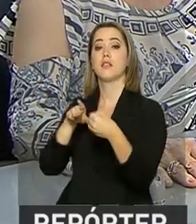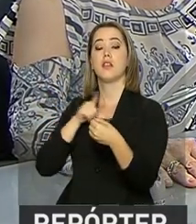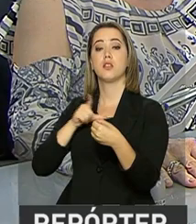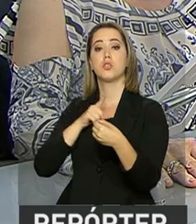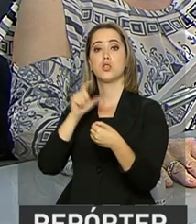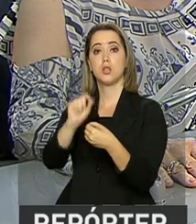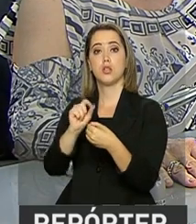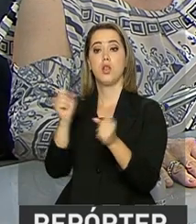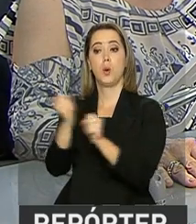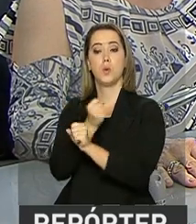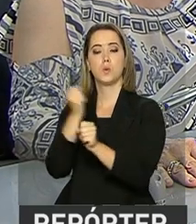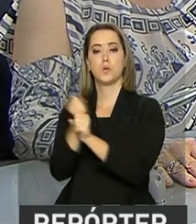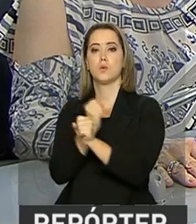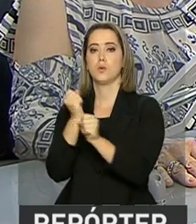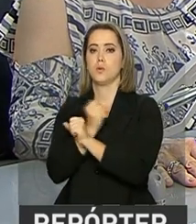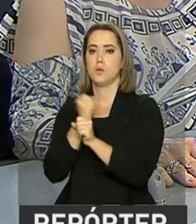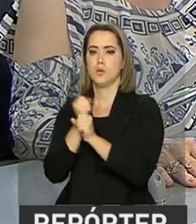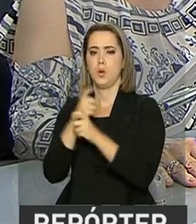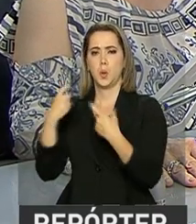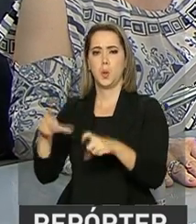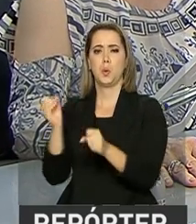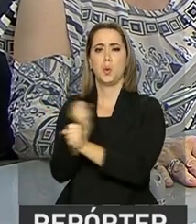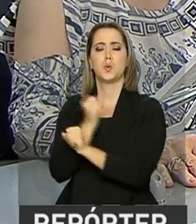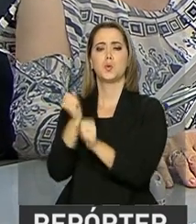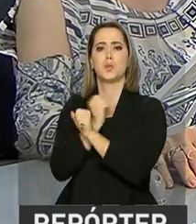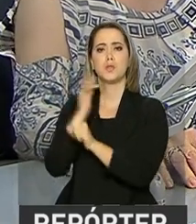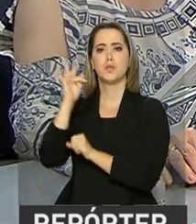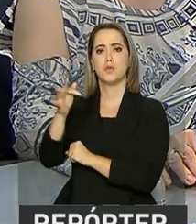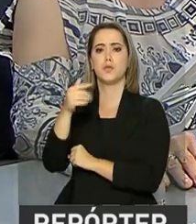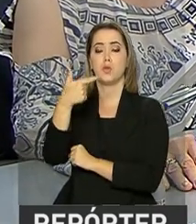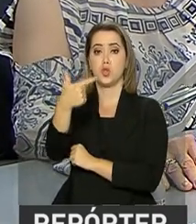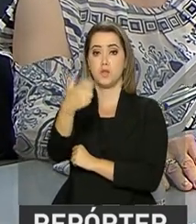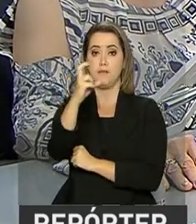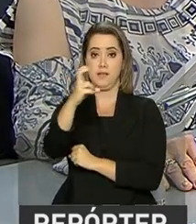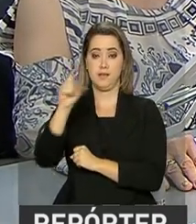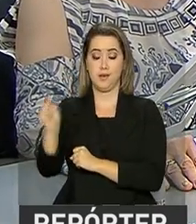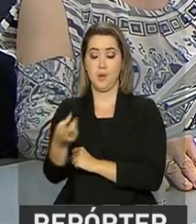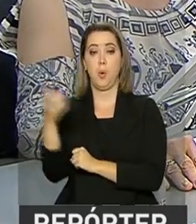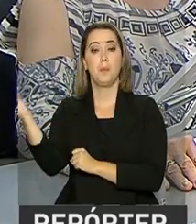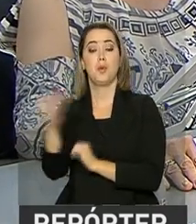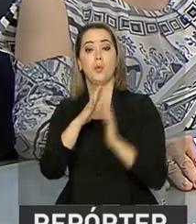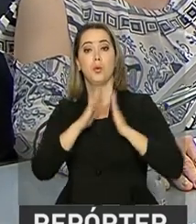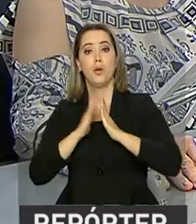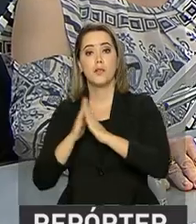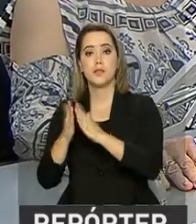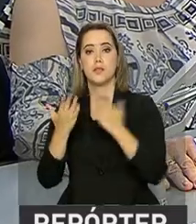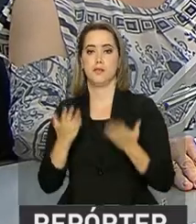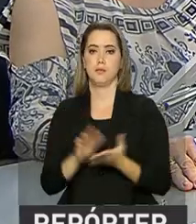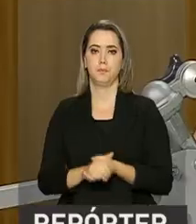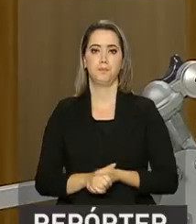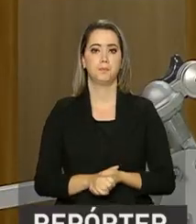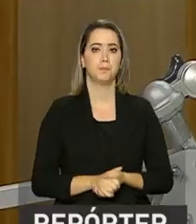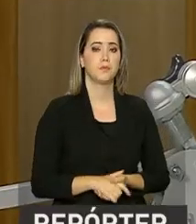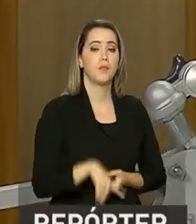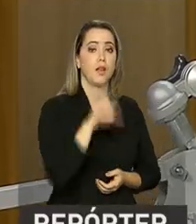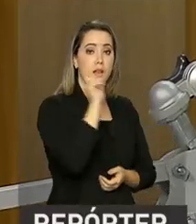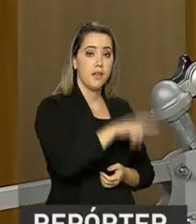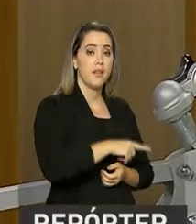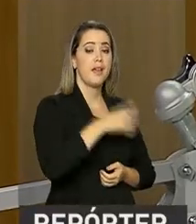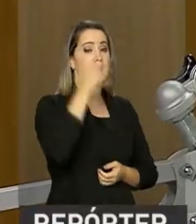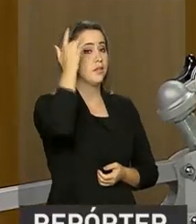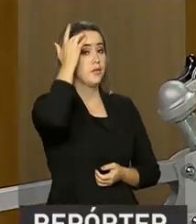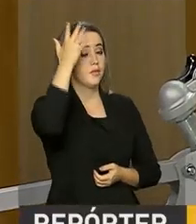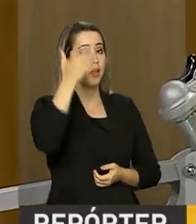vão ser construídas, onde vão ser construídas, né, as 25.600 novas moradias? É muito fácil,